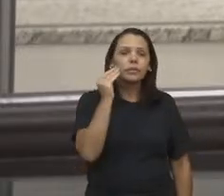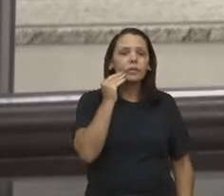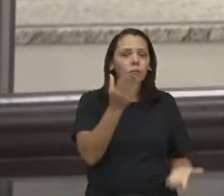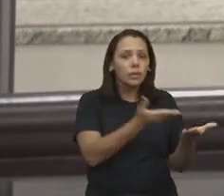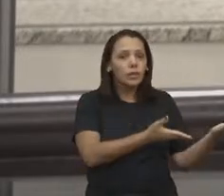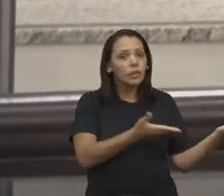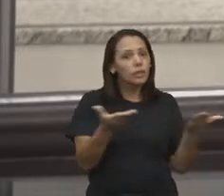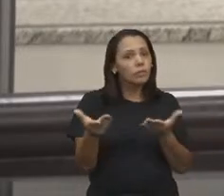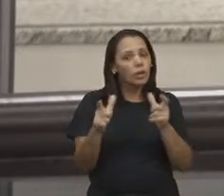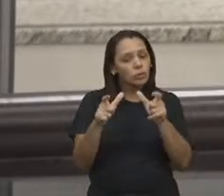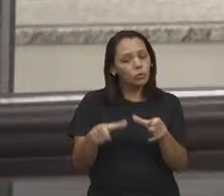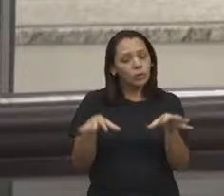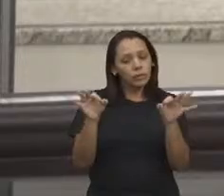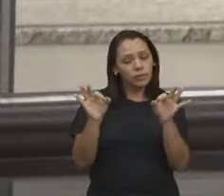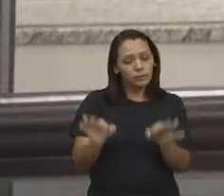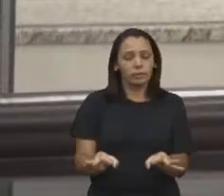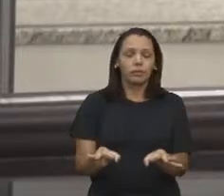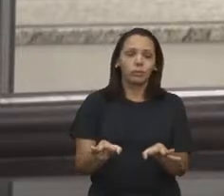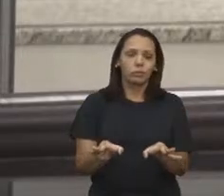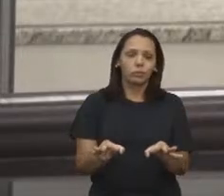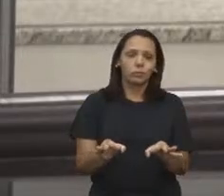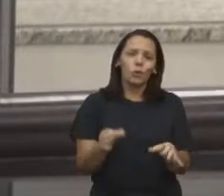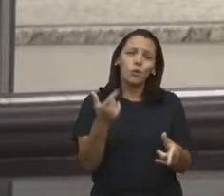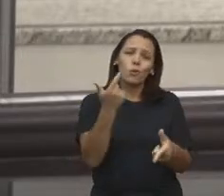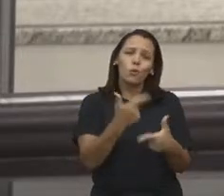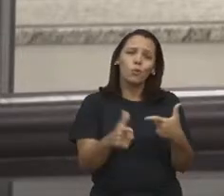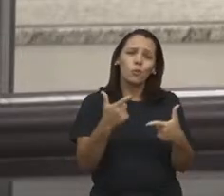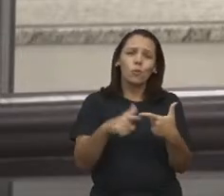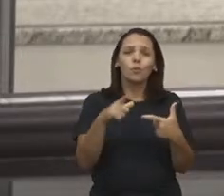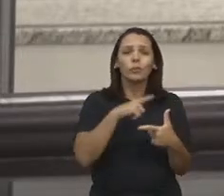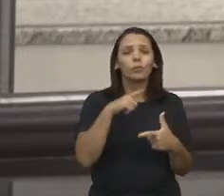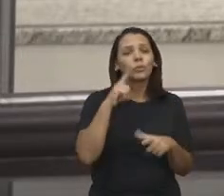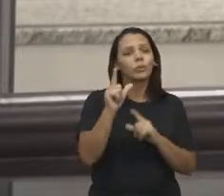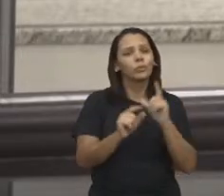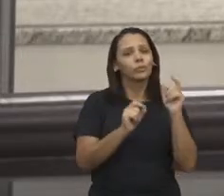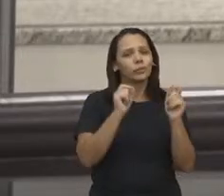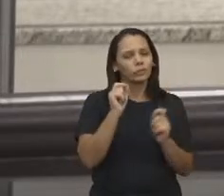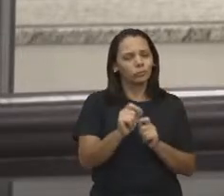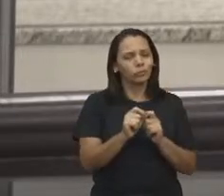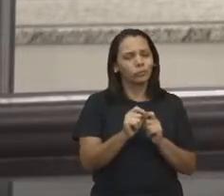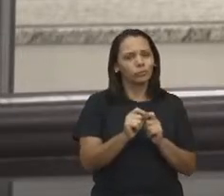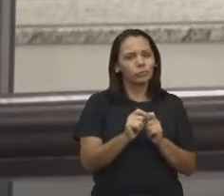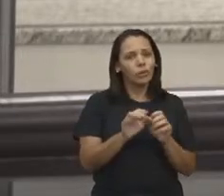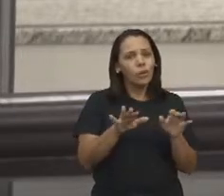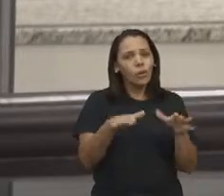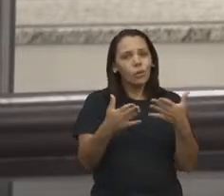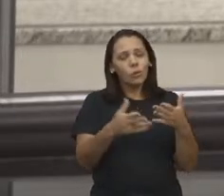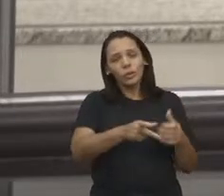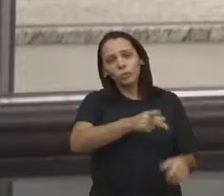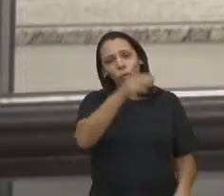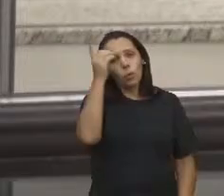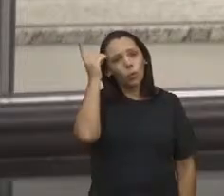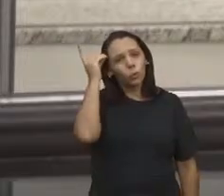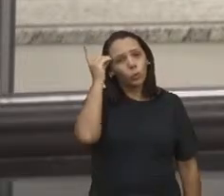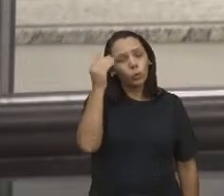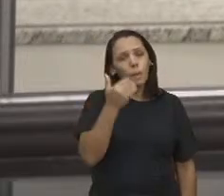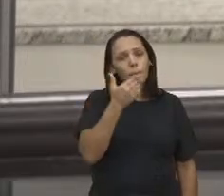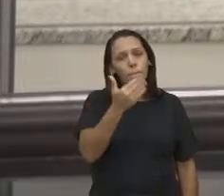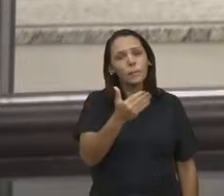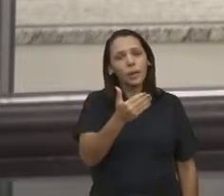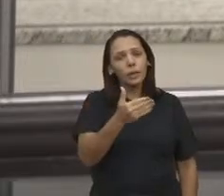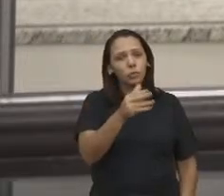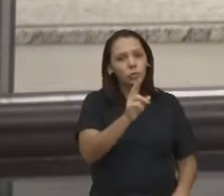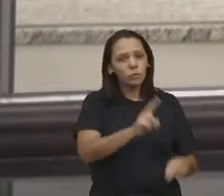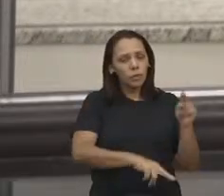lugar adequado. Um grande problema que nós temos é quando um proprietário pede para jogar um